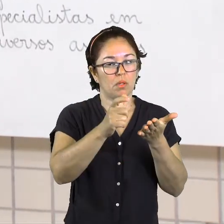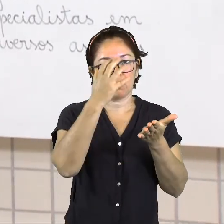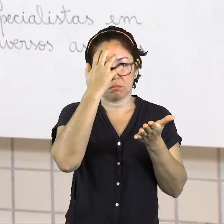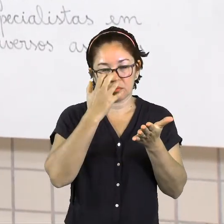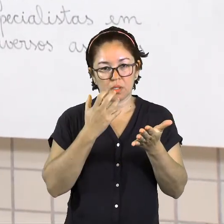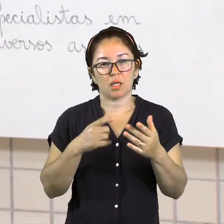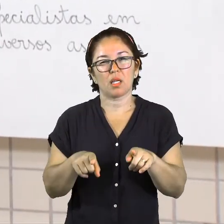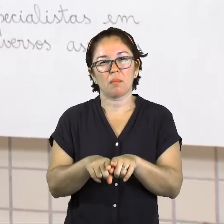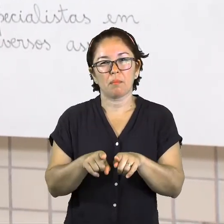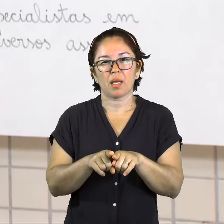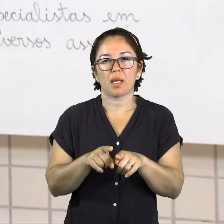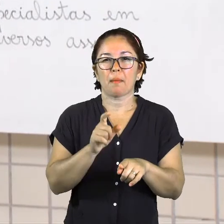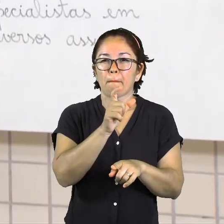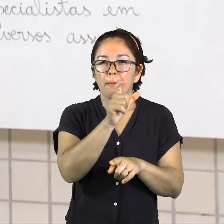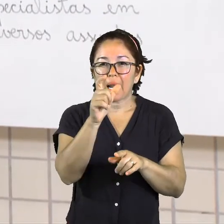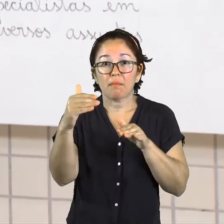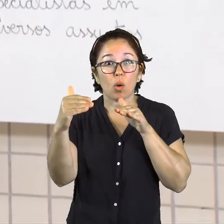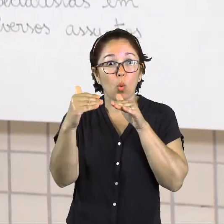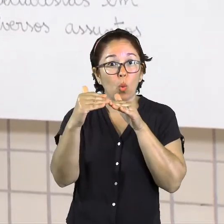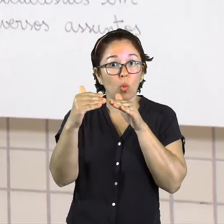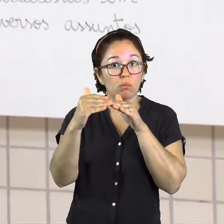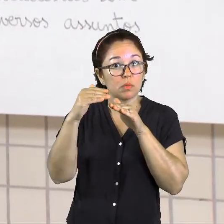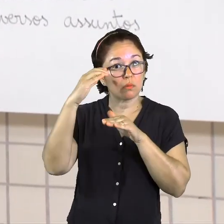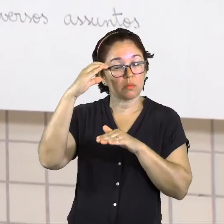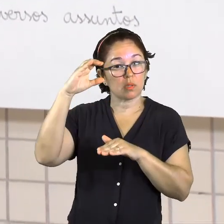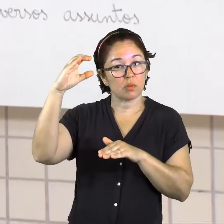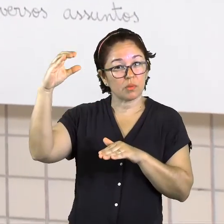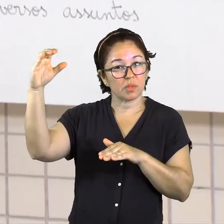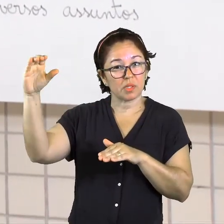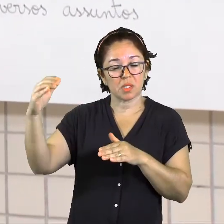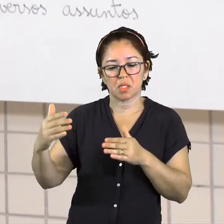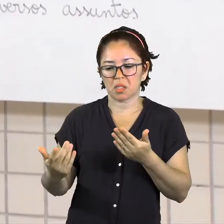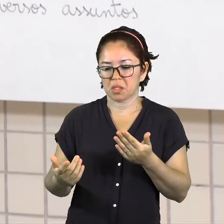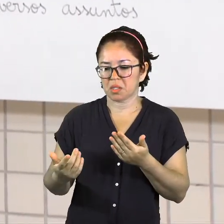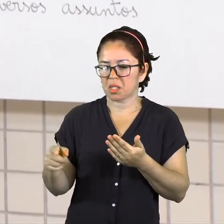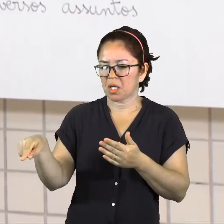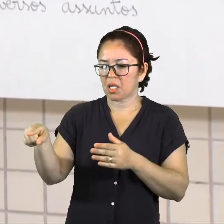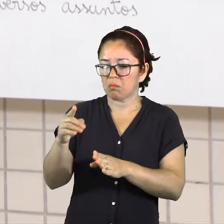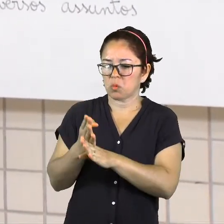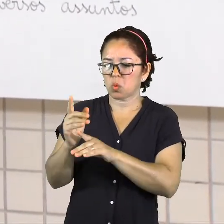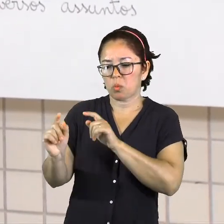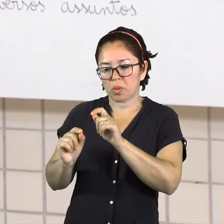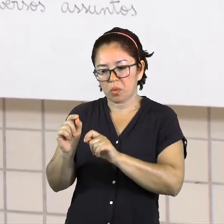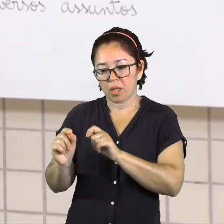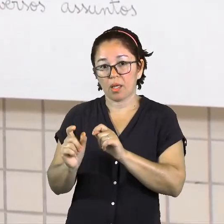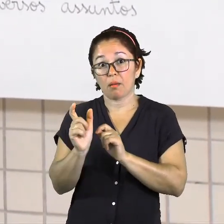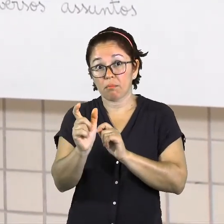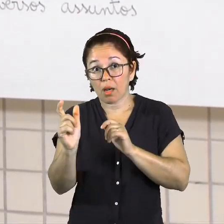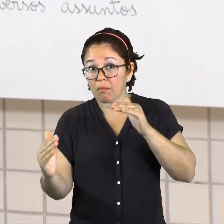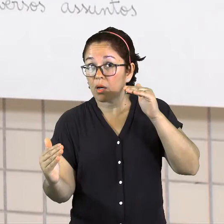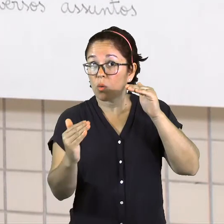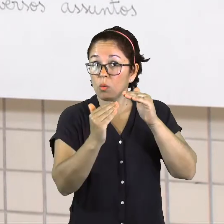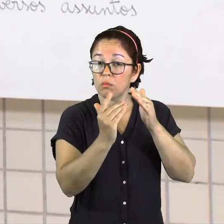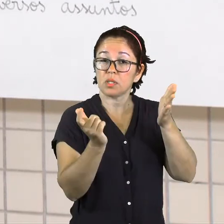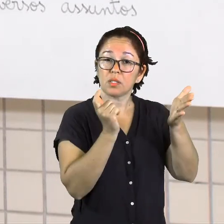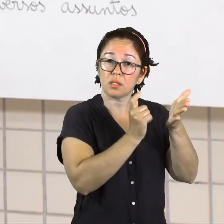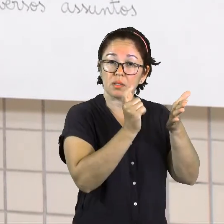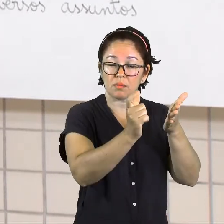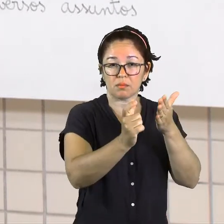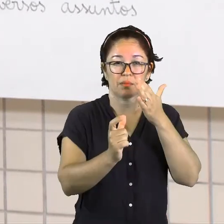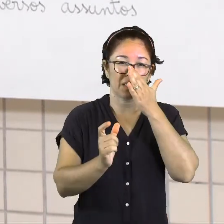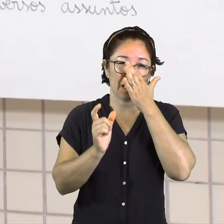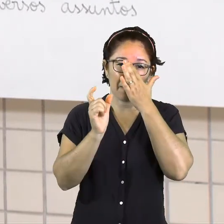científica, dependendo do assunto que é abordado, porque como vocês viram lá no início, ele pode utilizar alguns termos